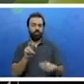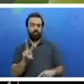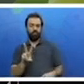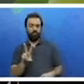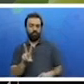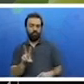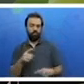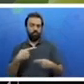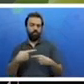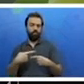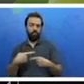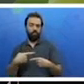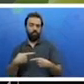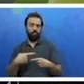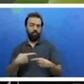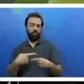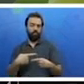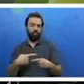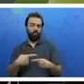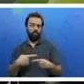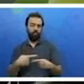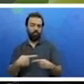quanto?